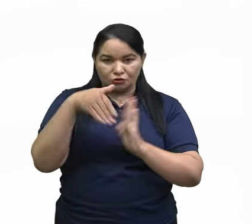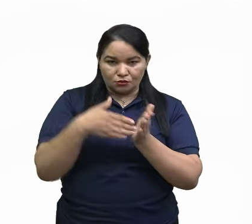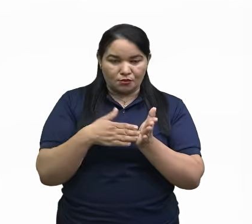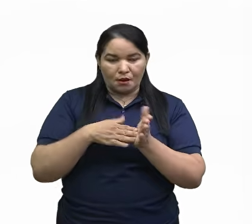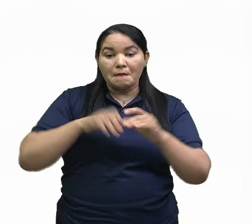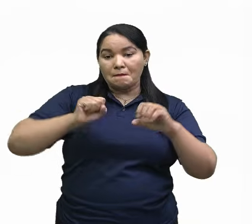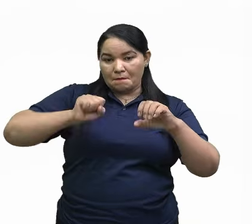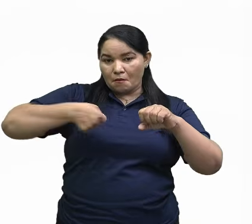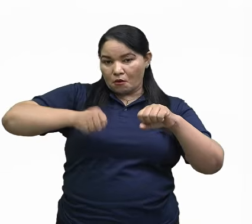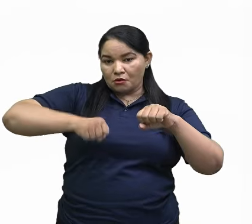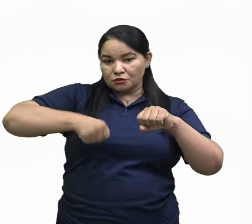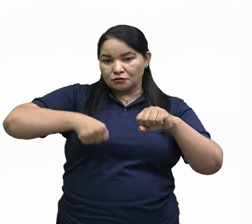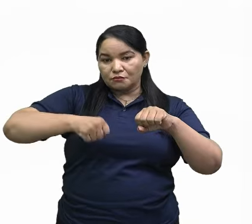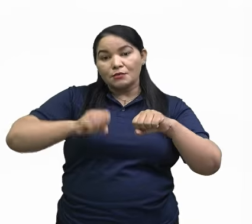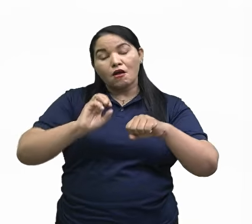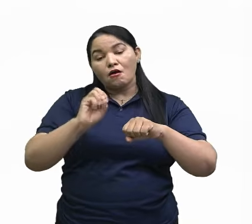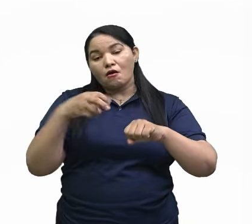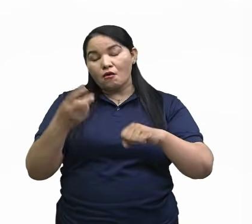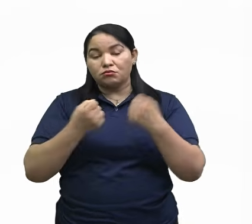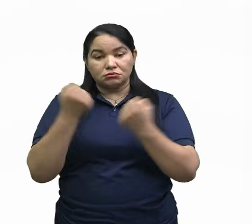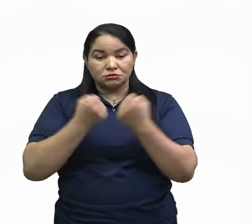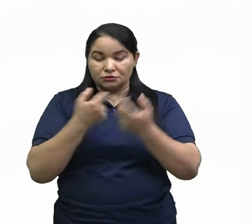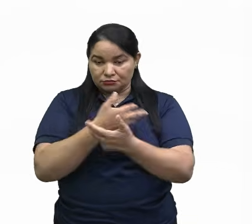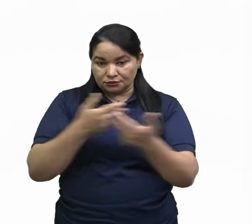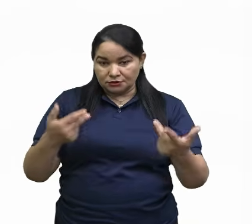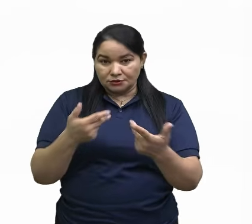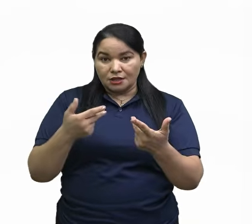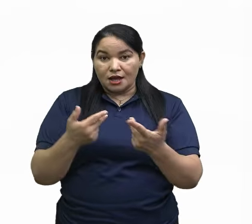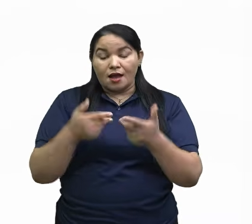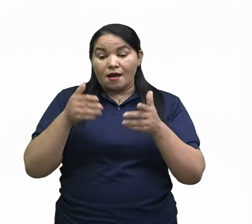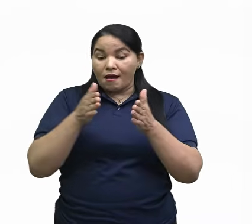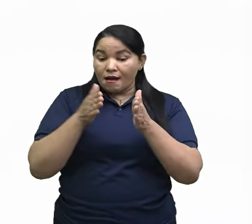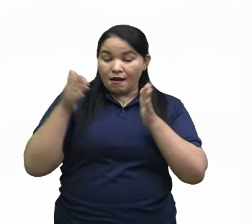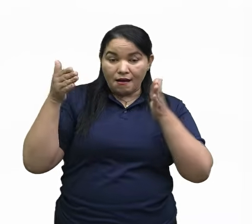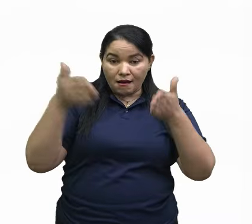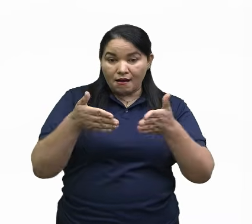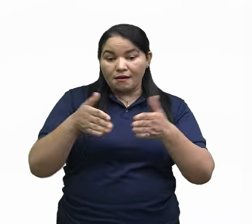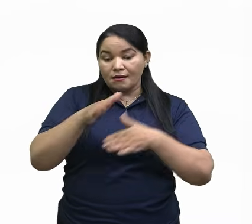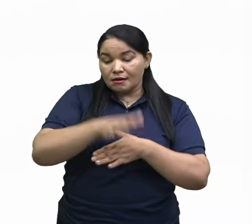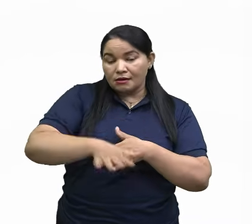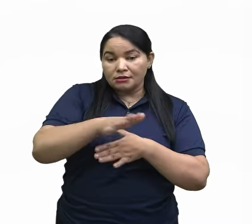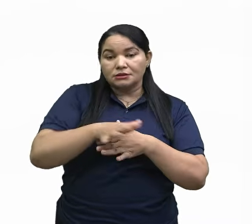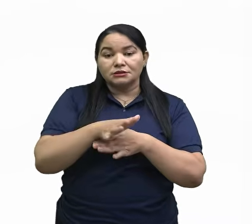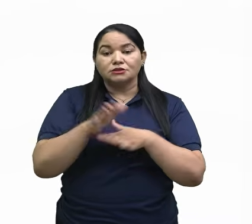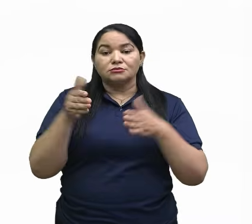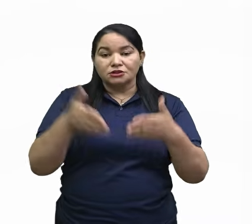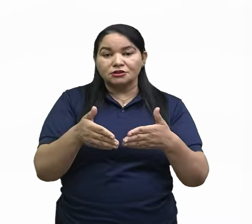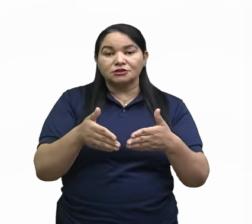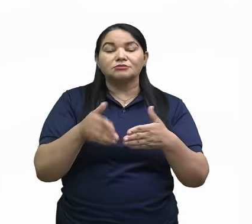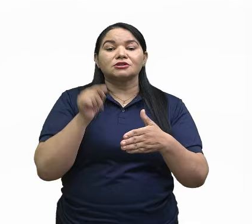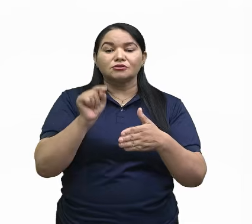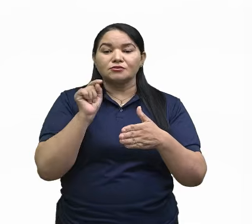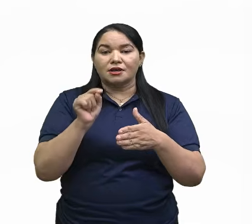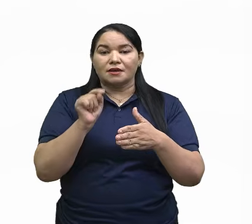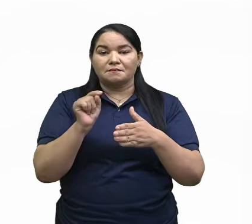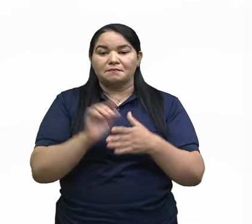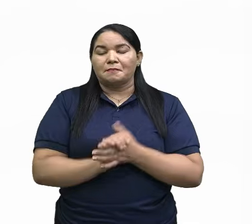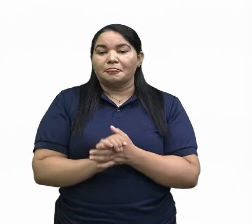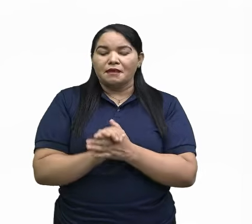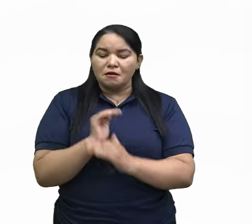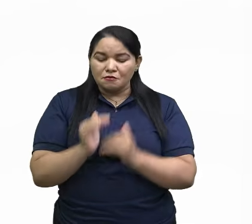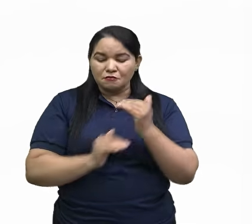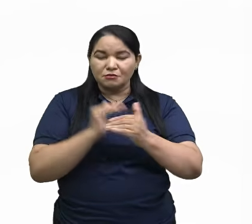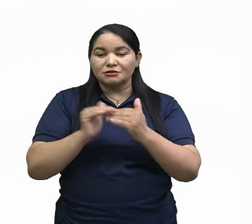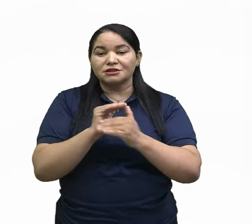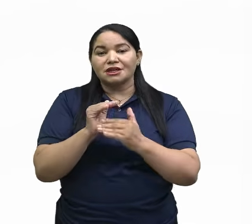motos ou veículos têm um setor específico que é chamado de galvanização, né?